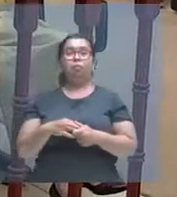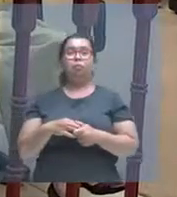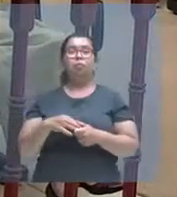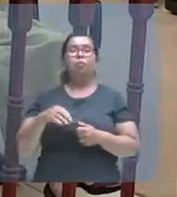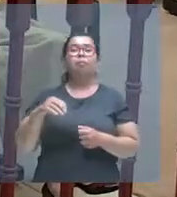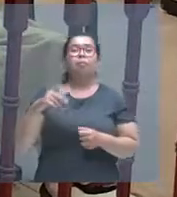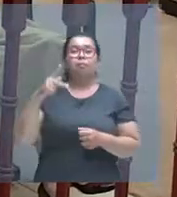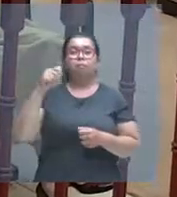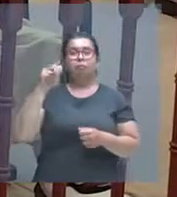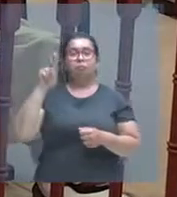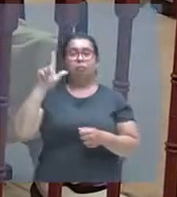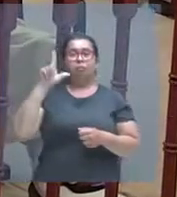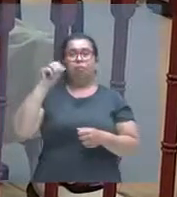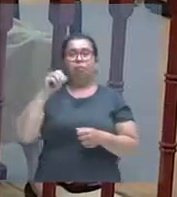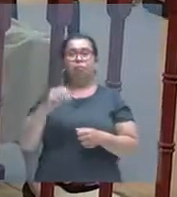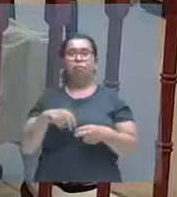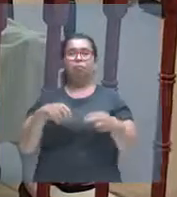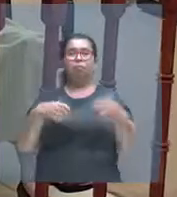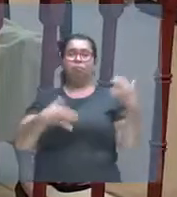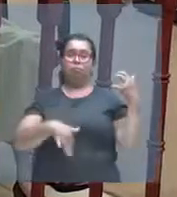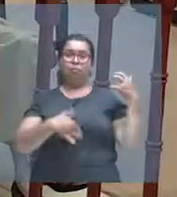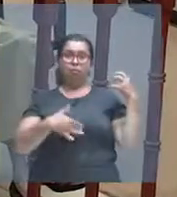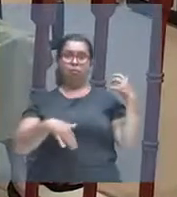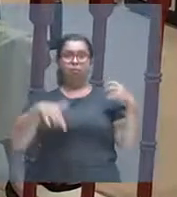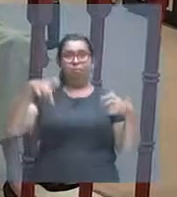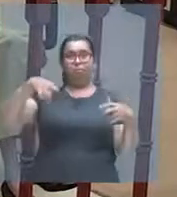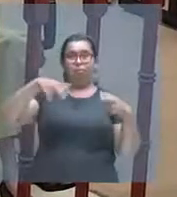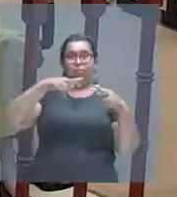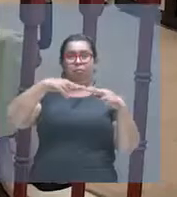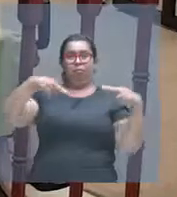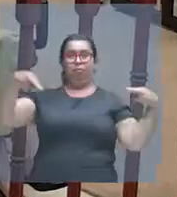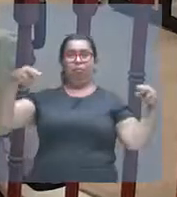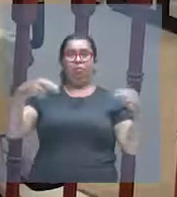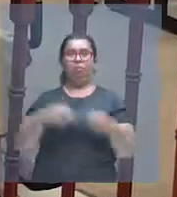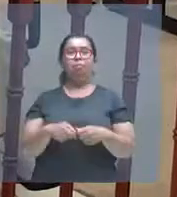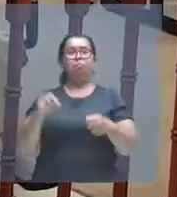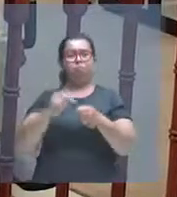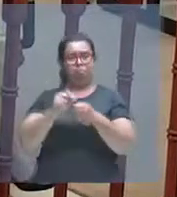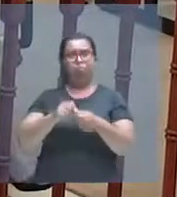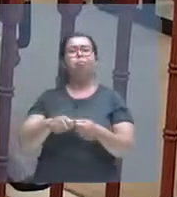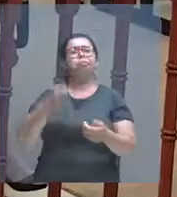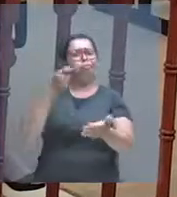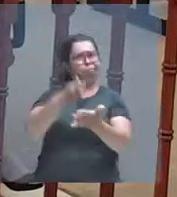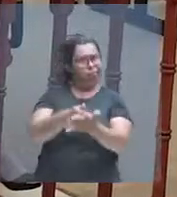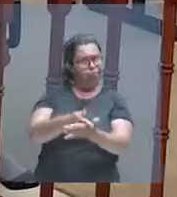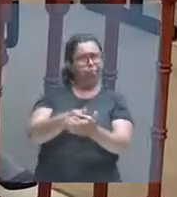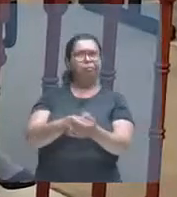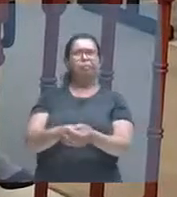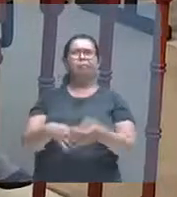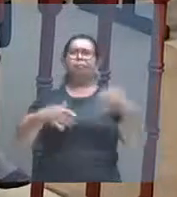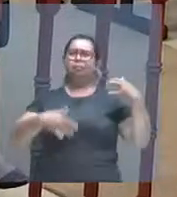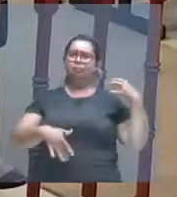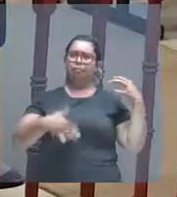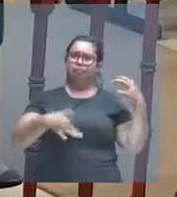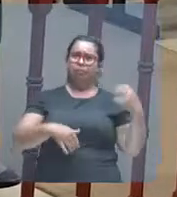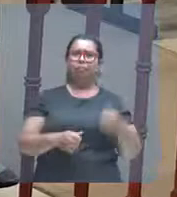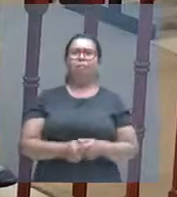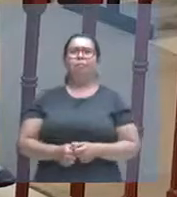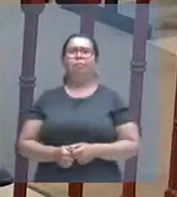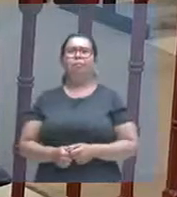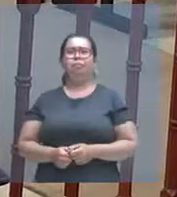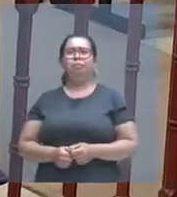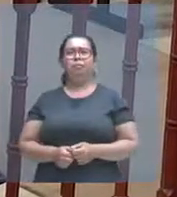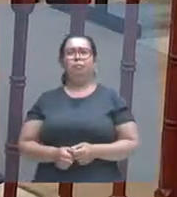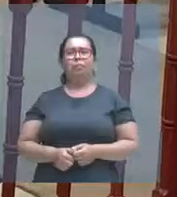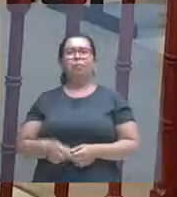7 cordas, porque de tanto empenho a gente obriguei ele a comprar um violão. Você vai comprar porque você dá conta. Então a